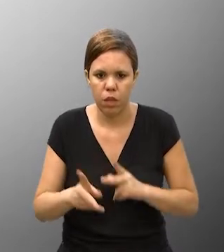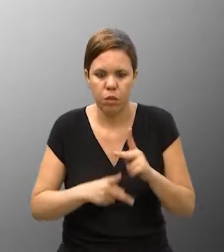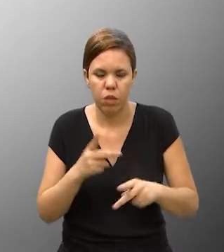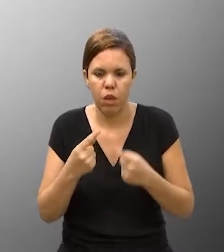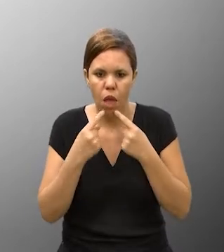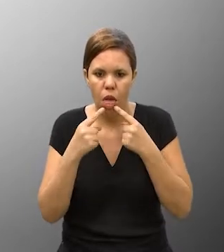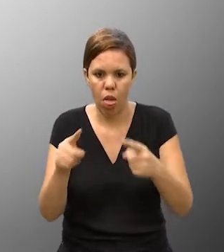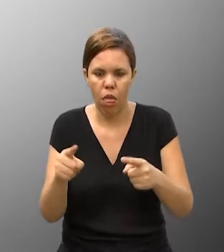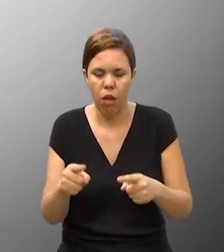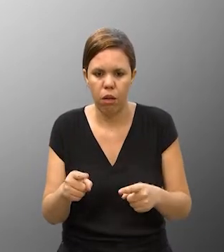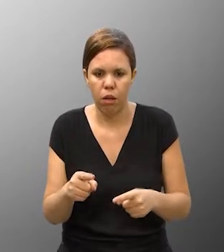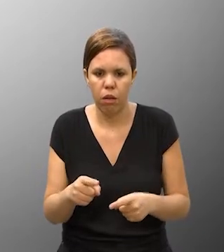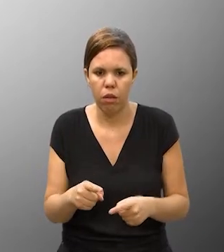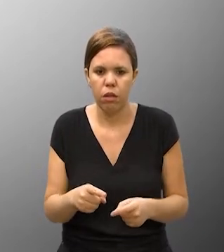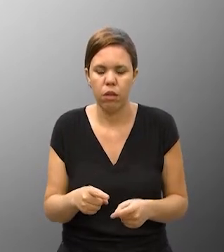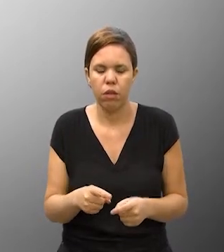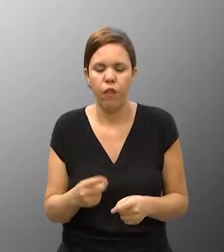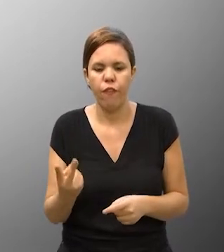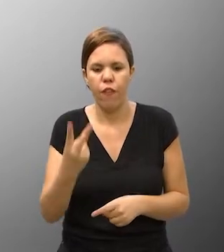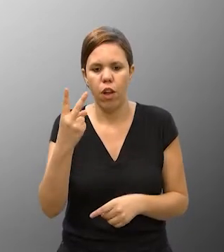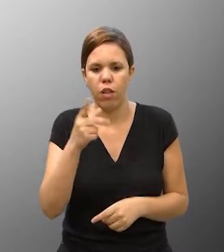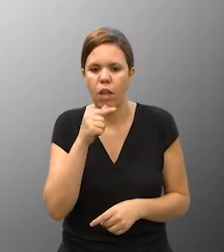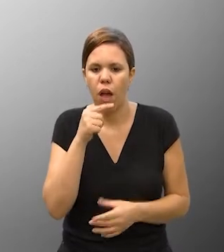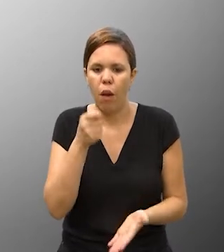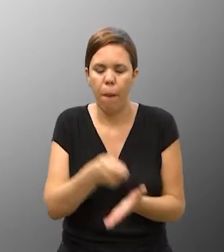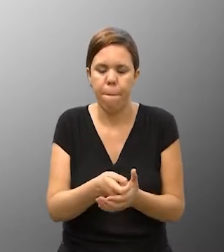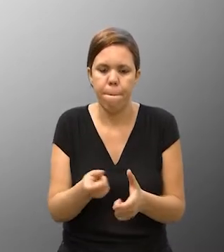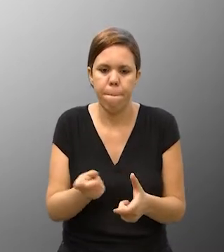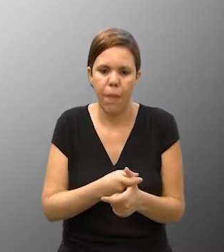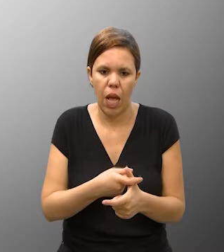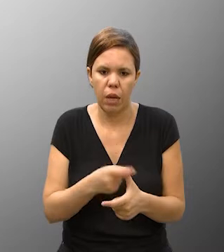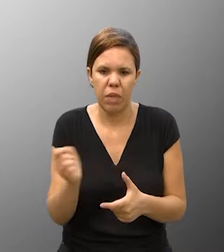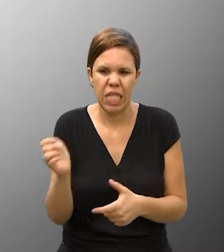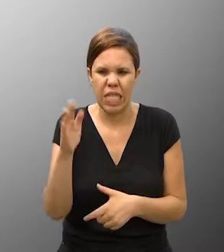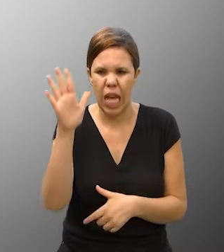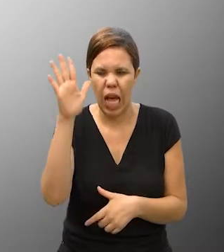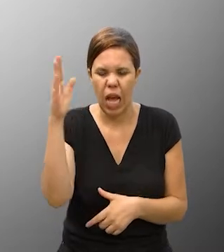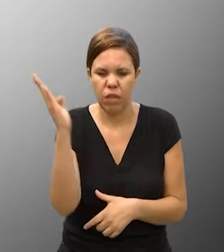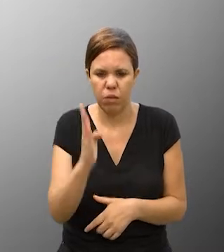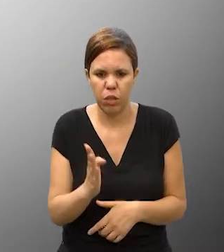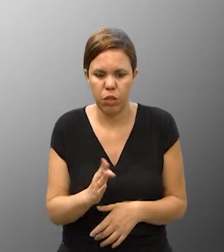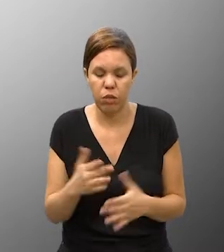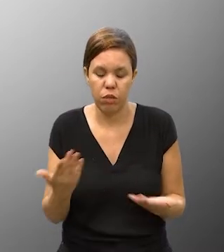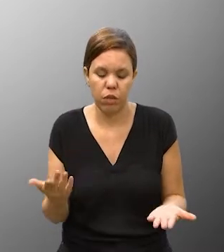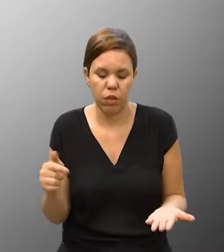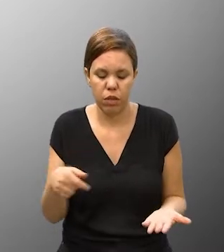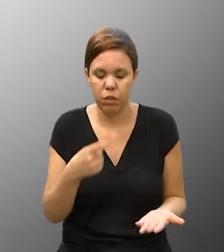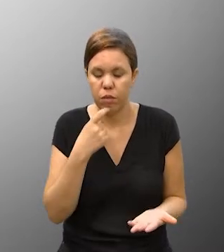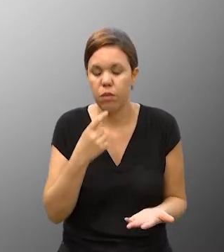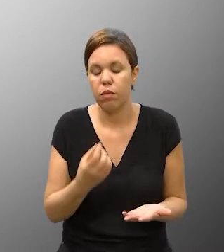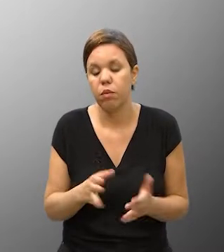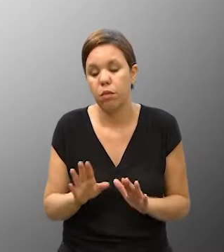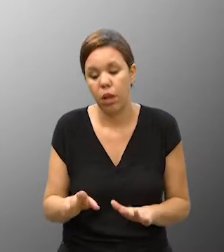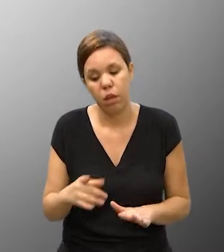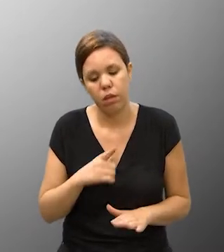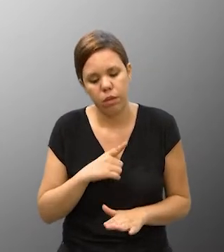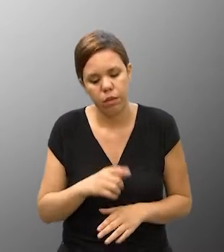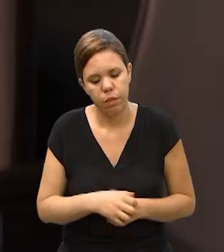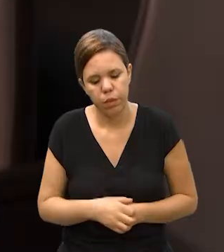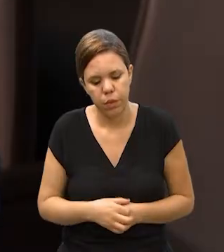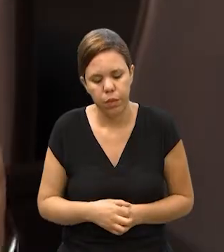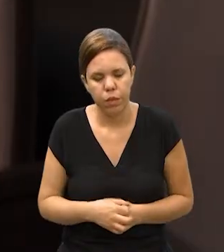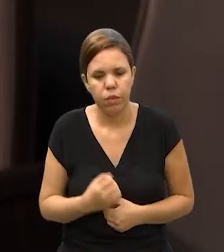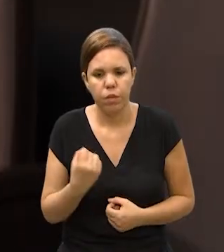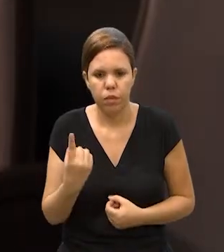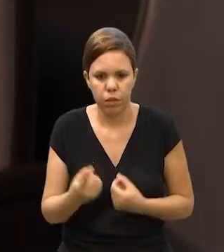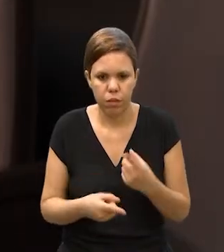tarifa de água aqui na cidade de Campinas, né? Que é a mais cara do Brasil. E existem